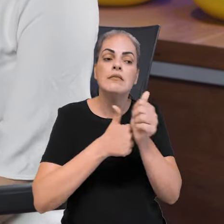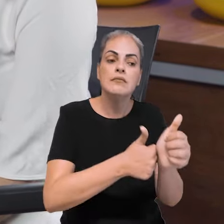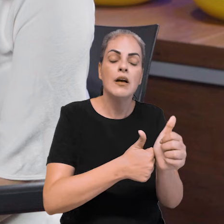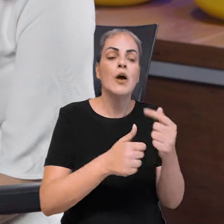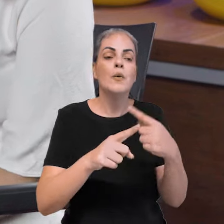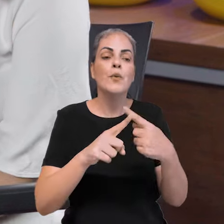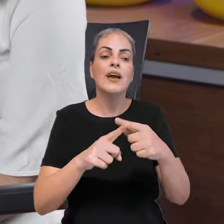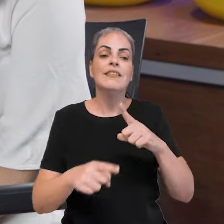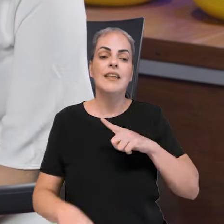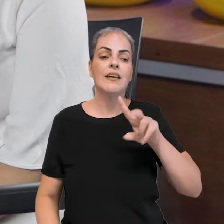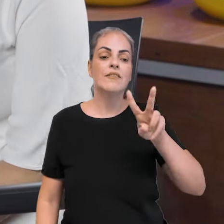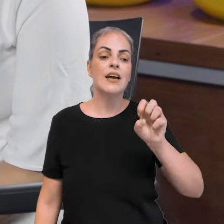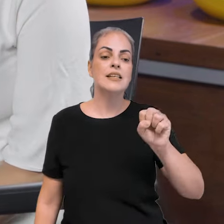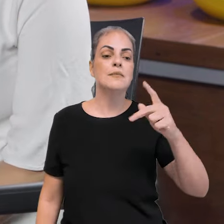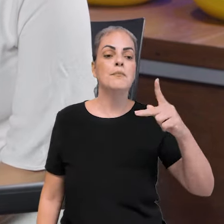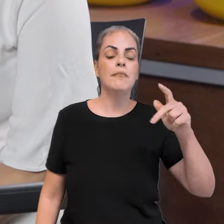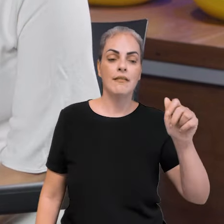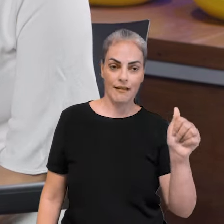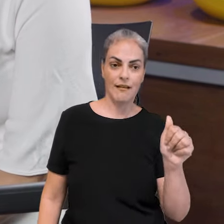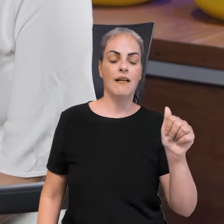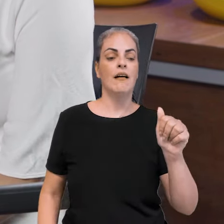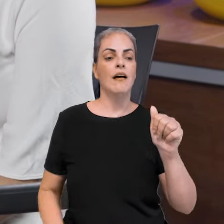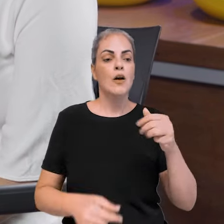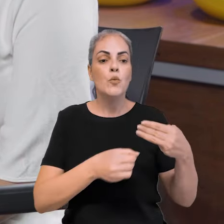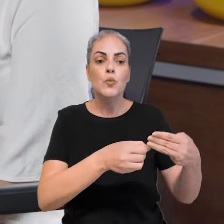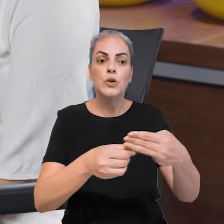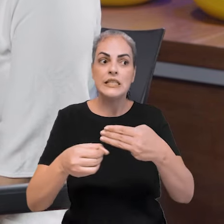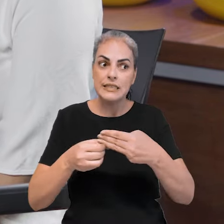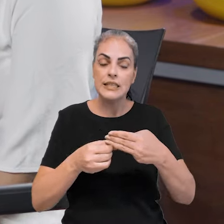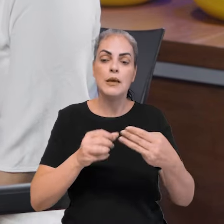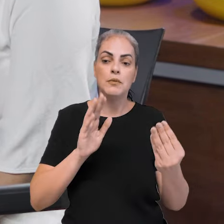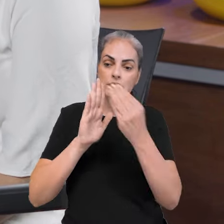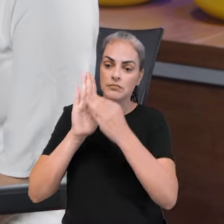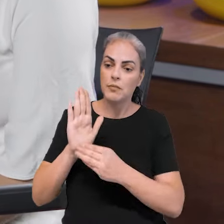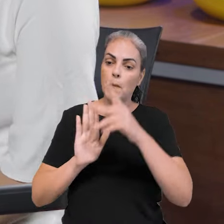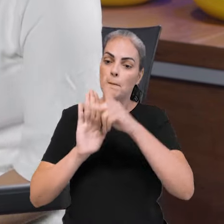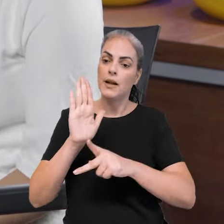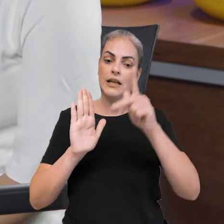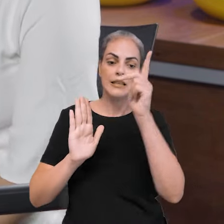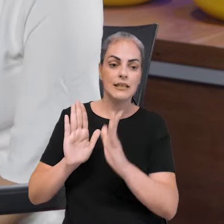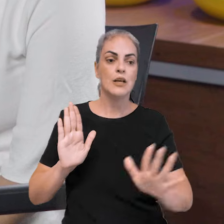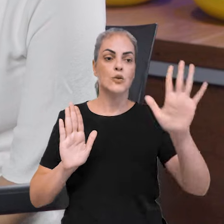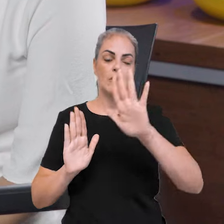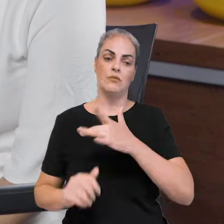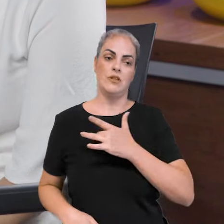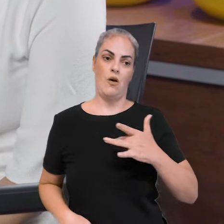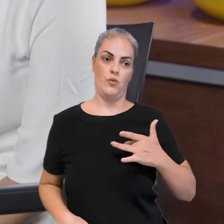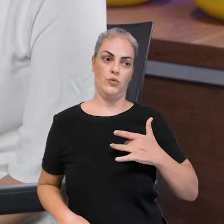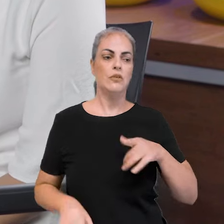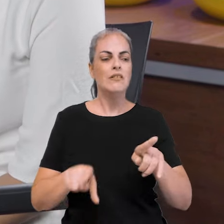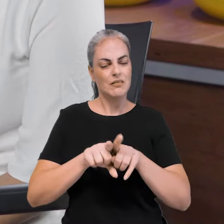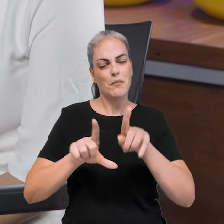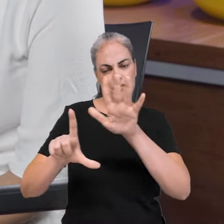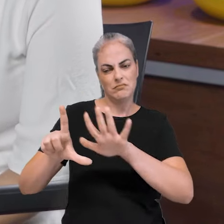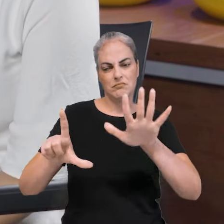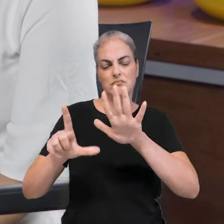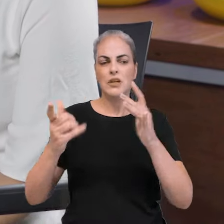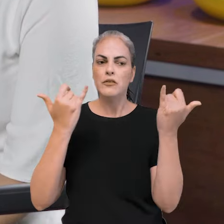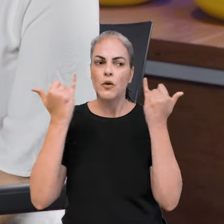da VESPEA nos municípios prioritários que nós temos no Plano Nacional de Saúde. E além disso, o painel